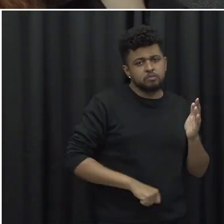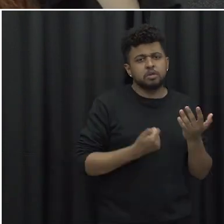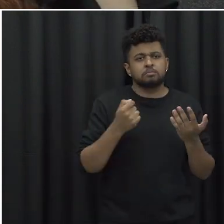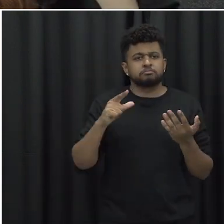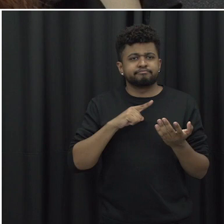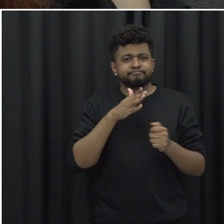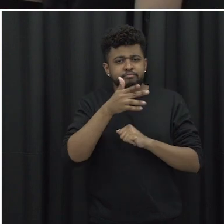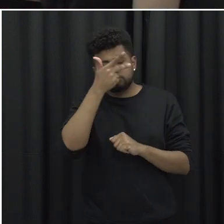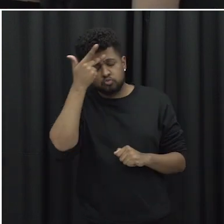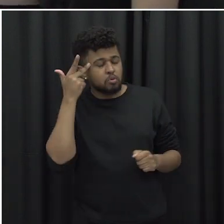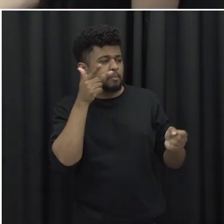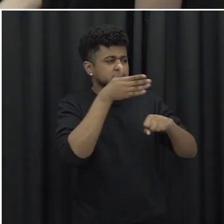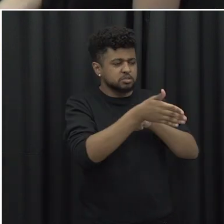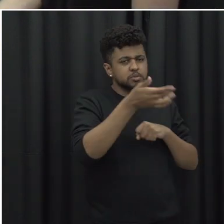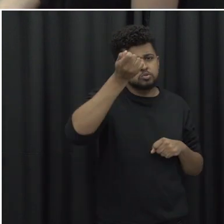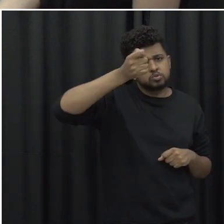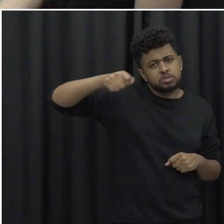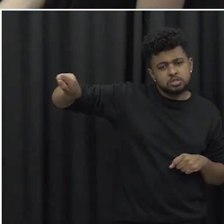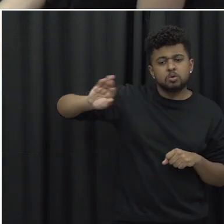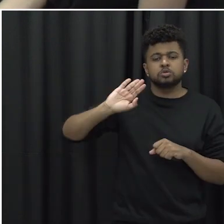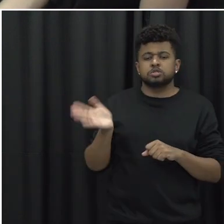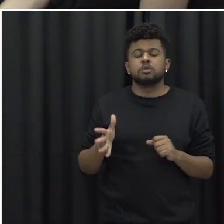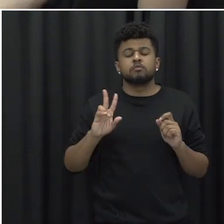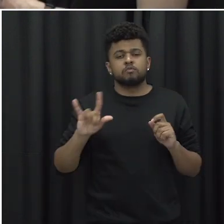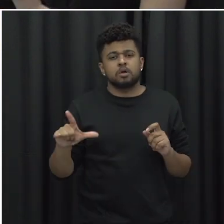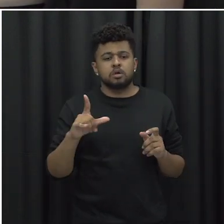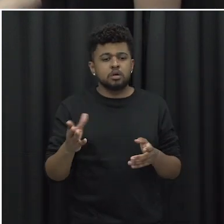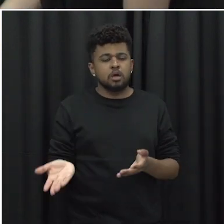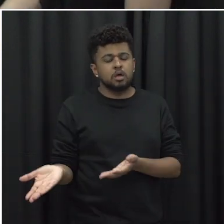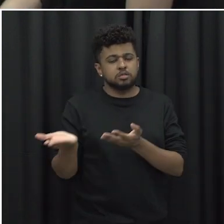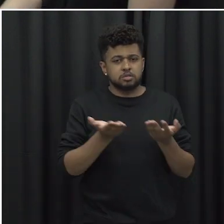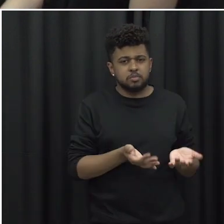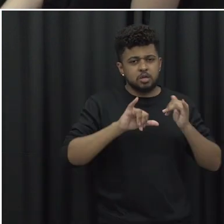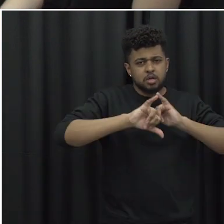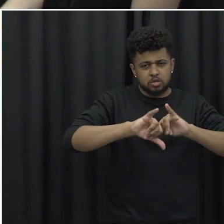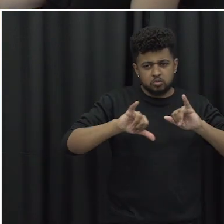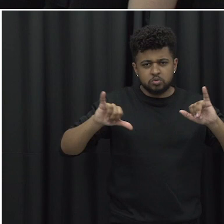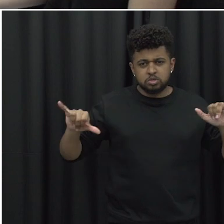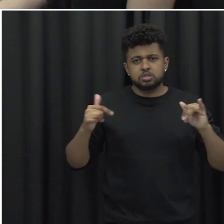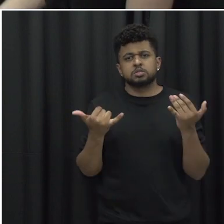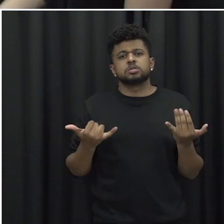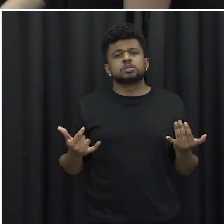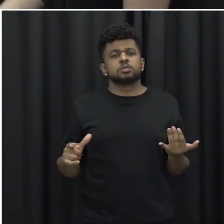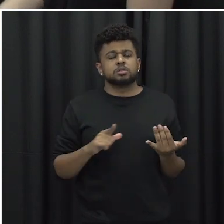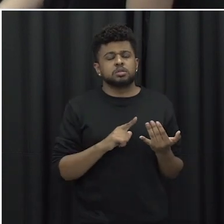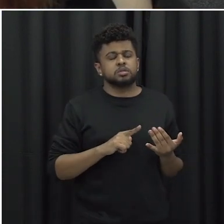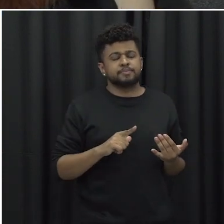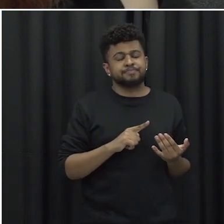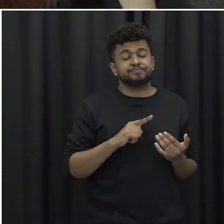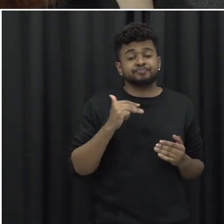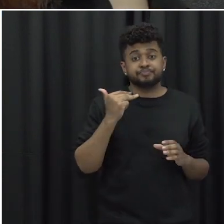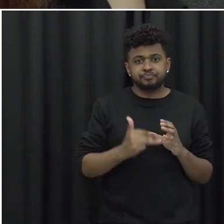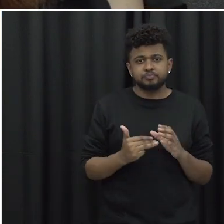por esse e-mail, né? E a gente vai tentar divulgar ao máximo aí para que o pessoal possa